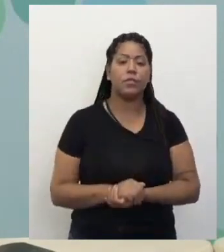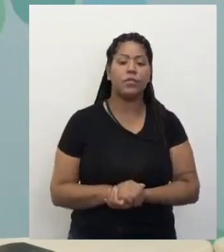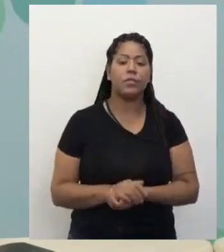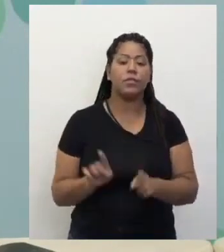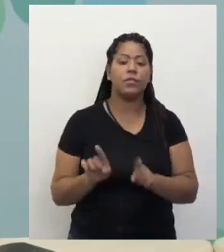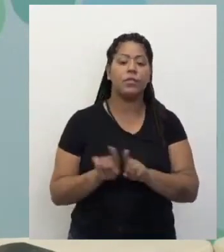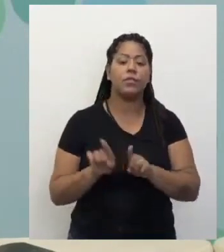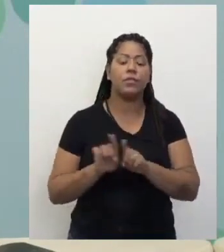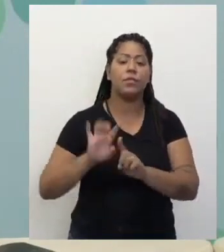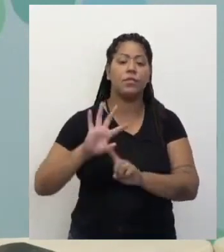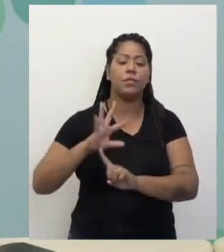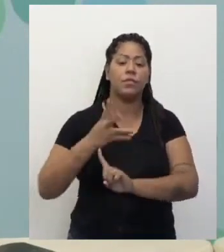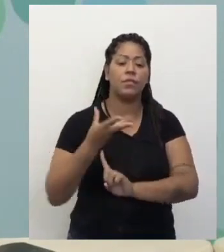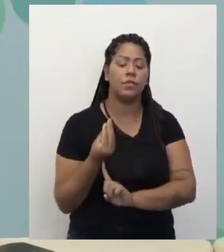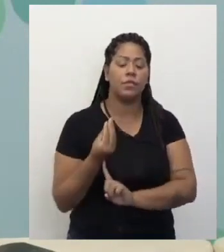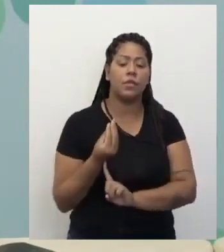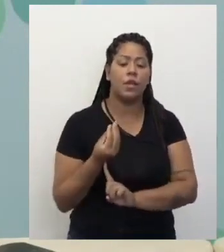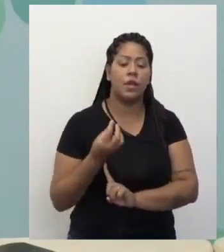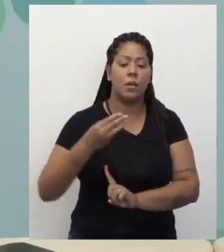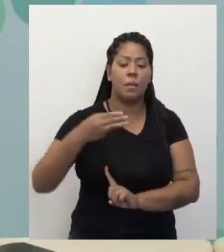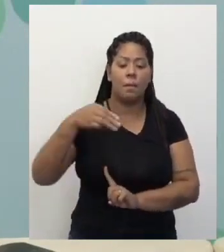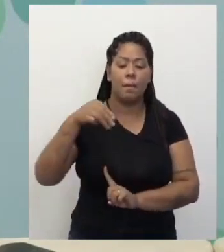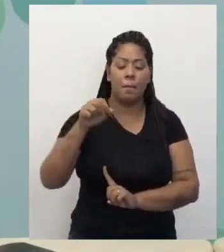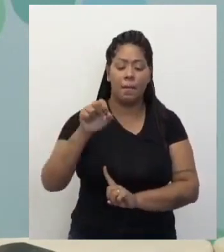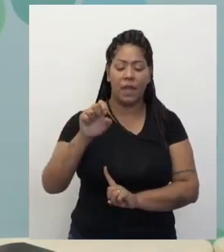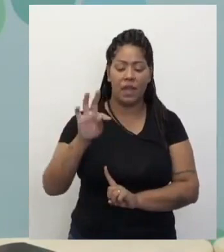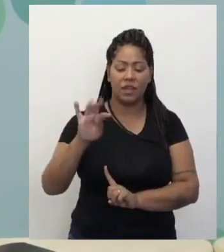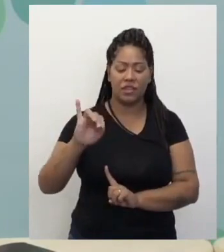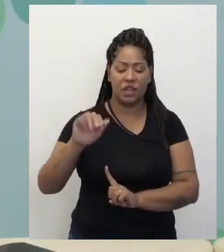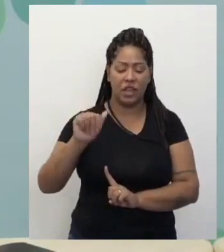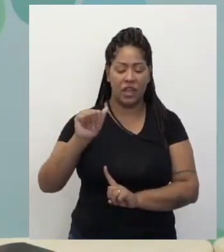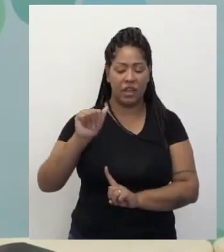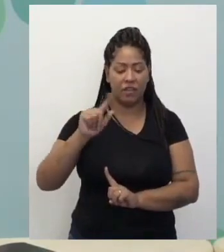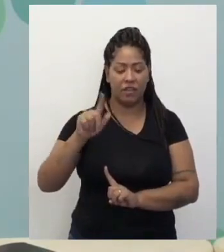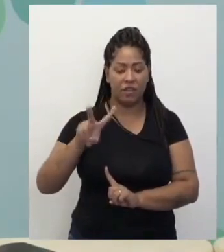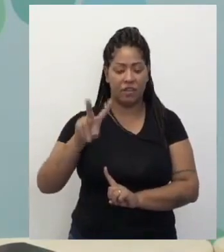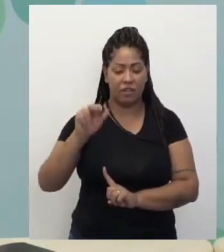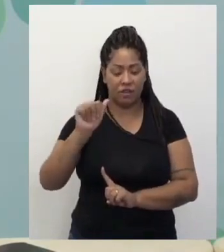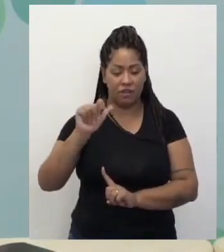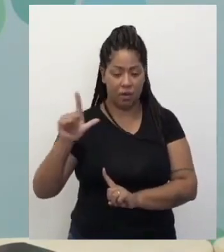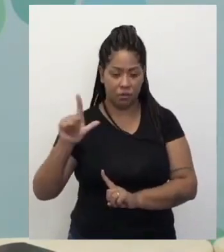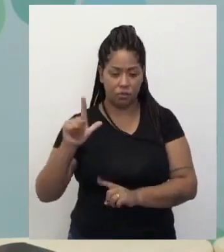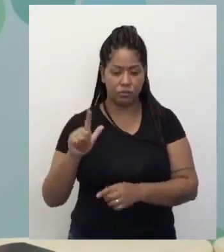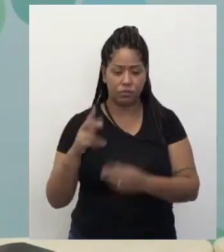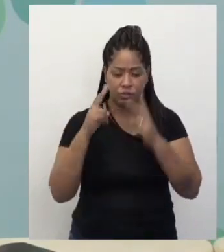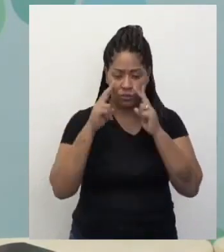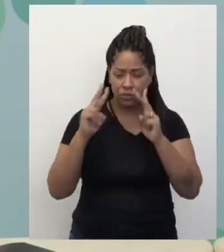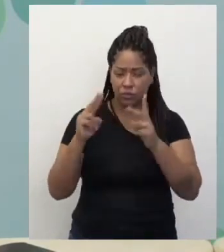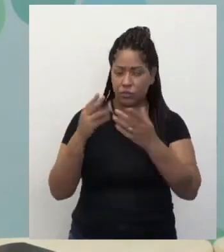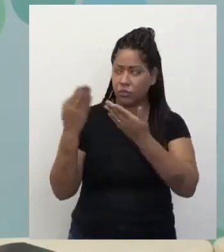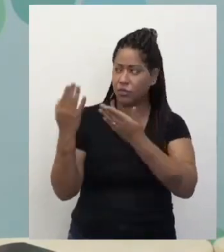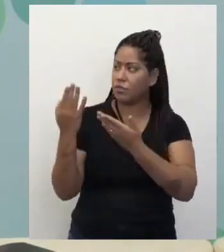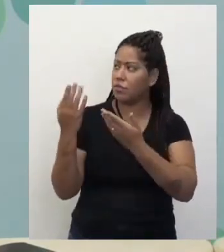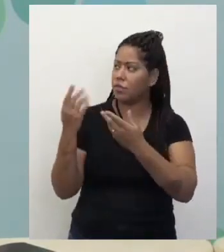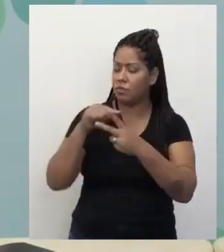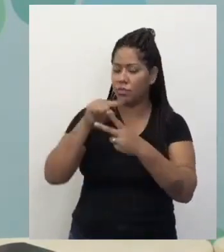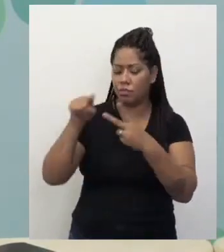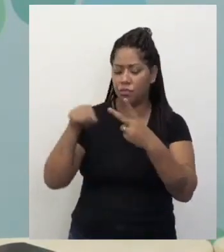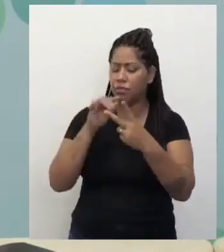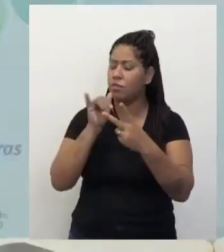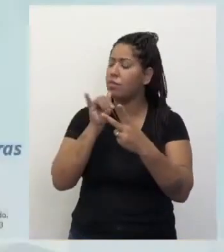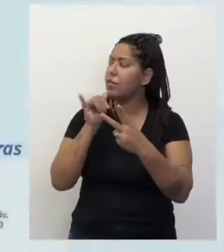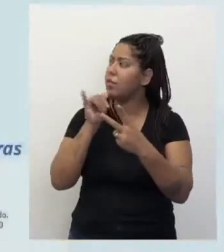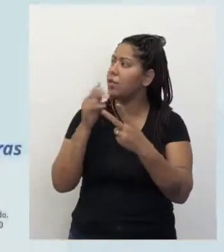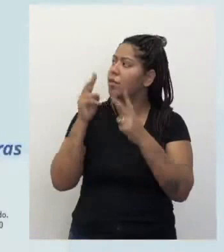arte medieval agora. Vou pegar dois exemplos que a gente já viu muito nas nossas aulas anteriores aí, duas iluminuras que vão aparecer